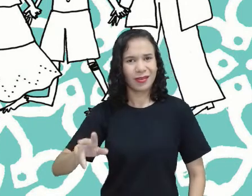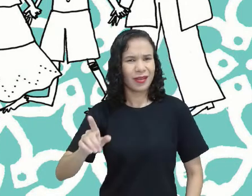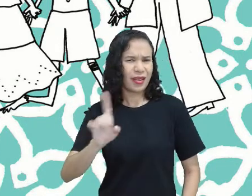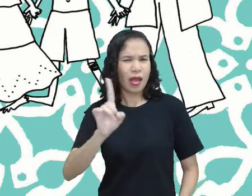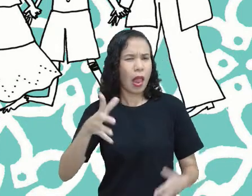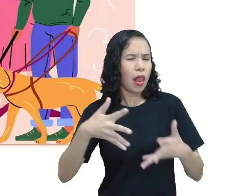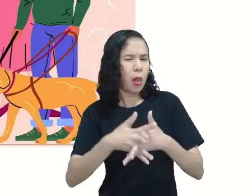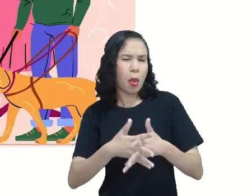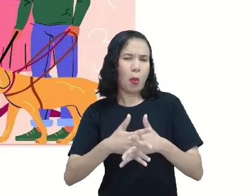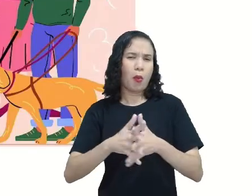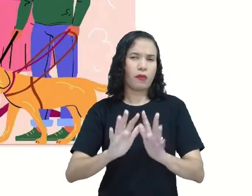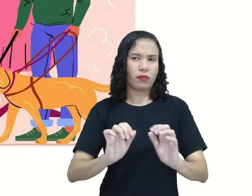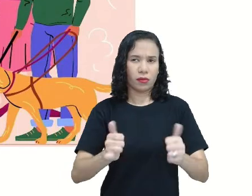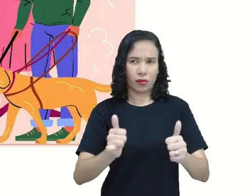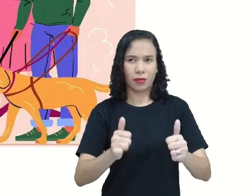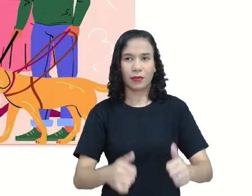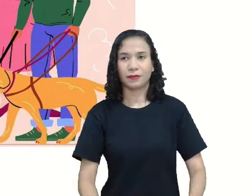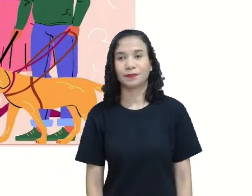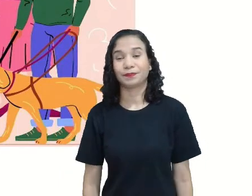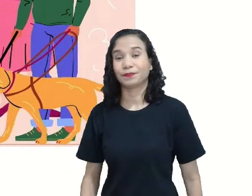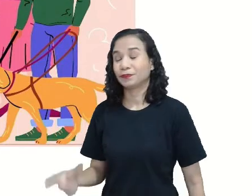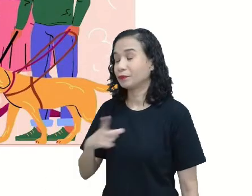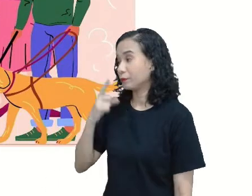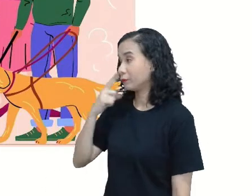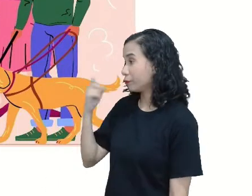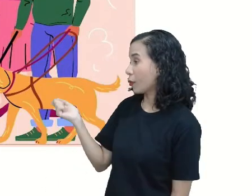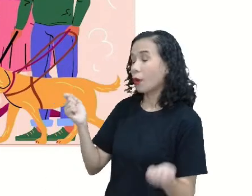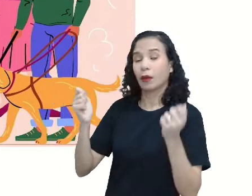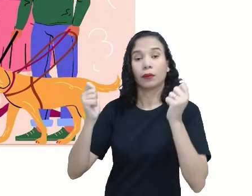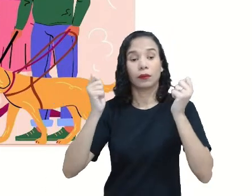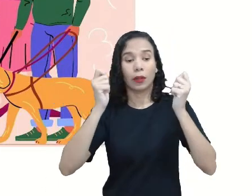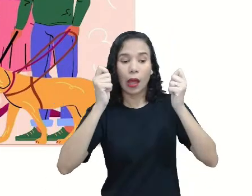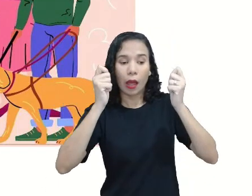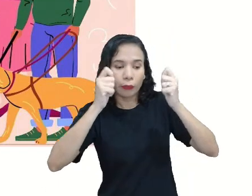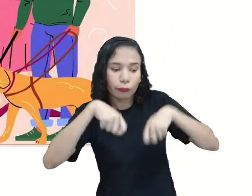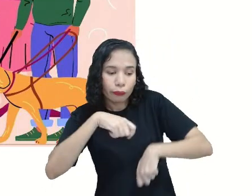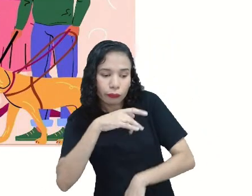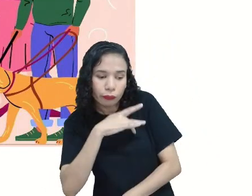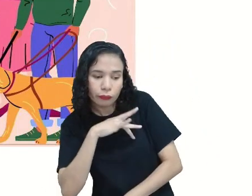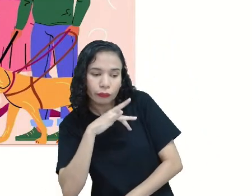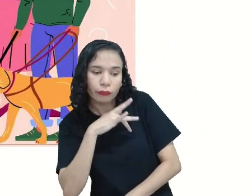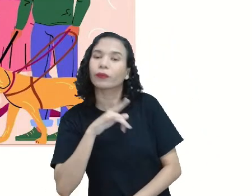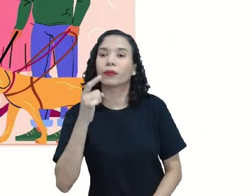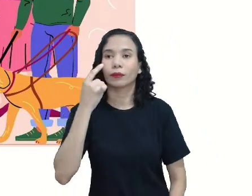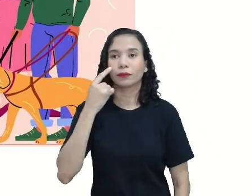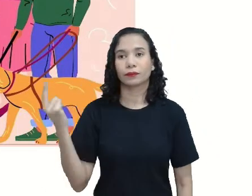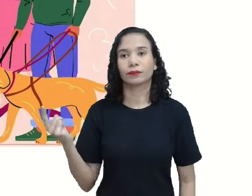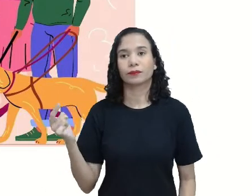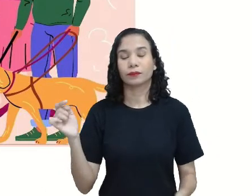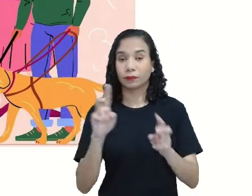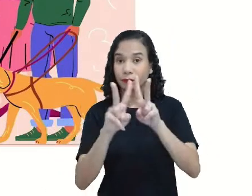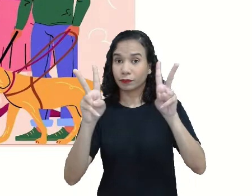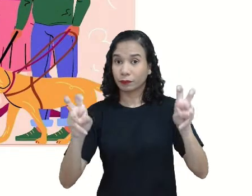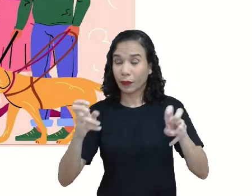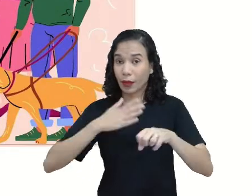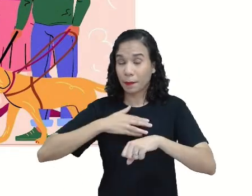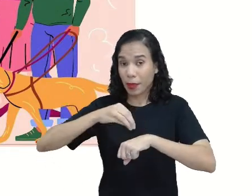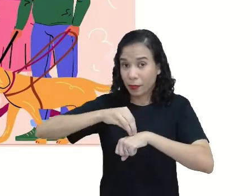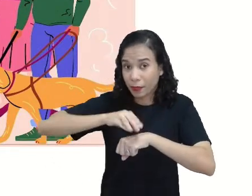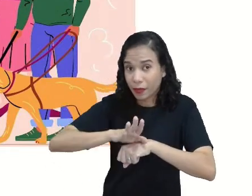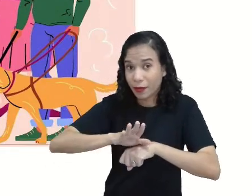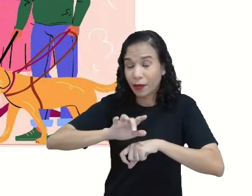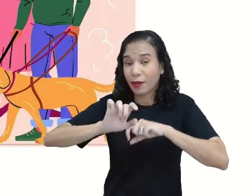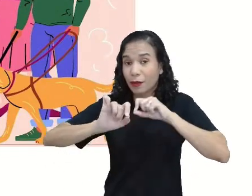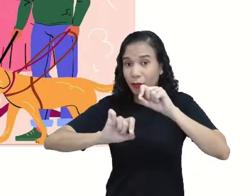confunde isso, gente. Então, bora lá. Capacitismo. Olha, esse tema também a gente... o que tu trouxe, né? Eu